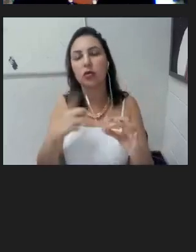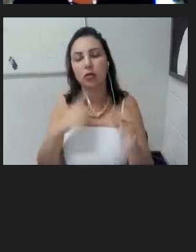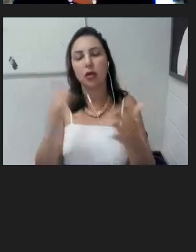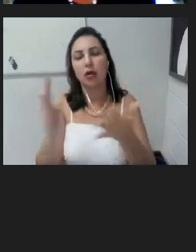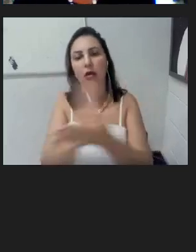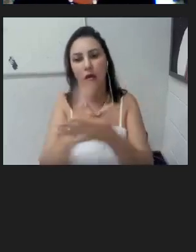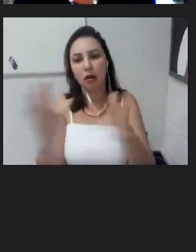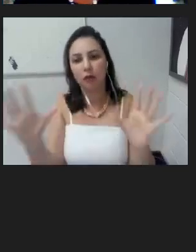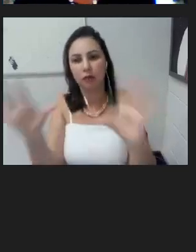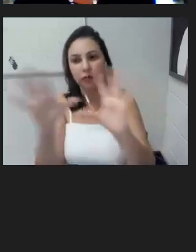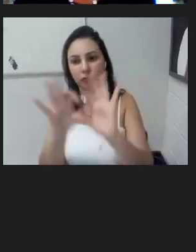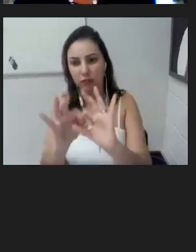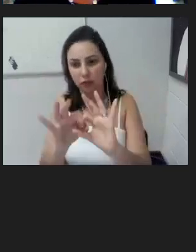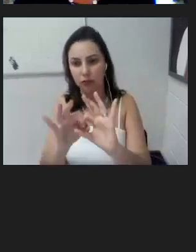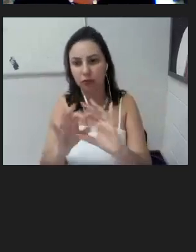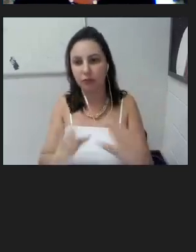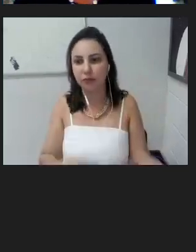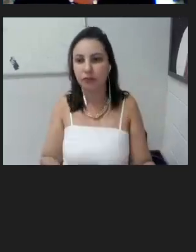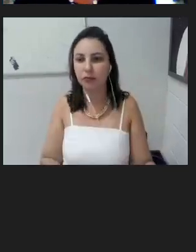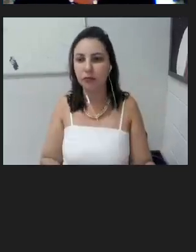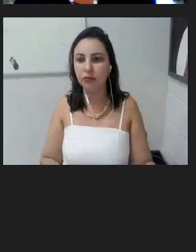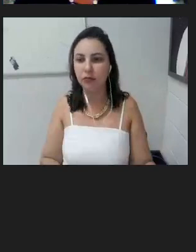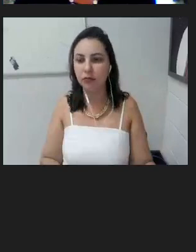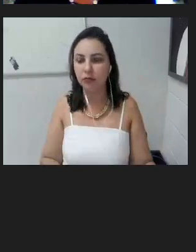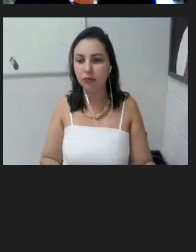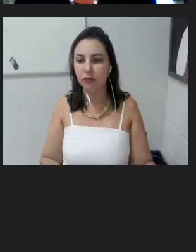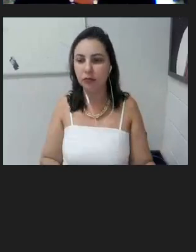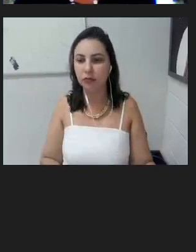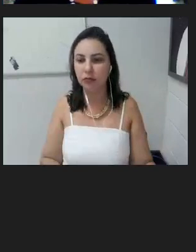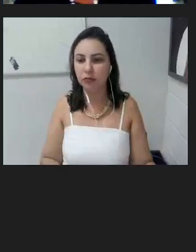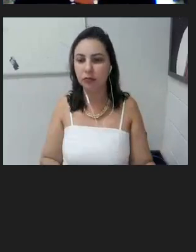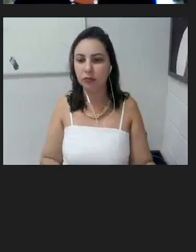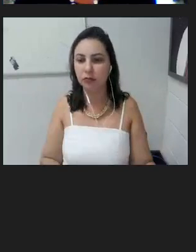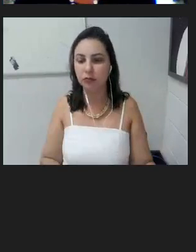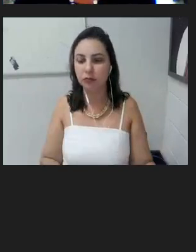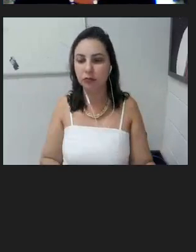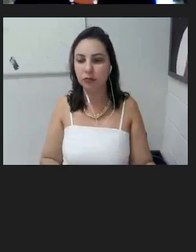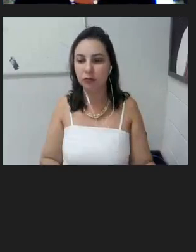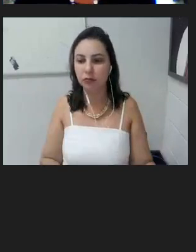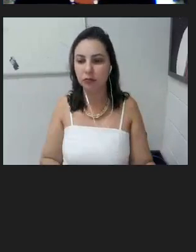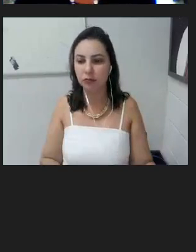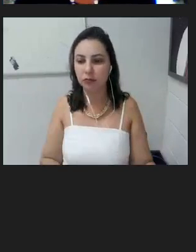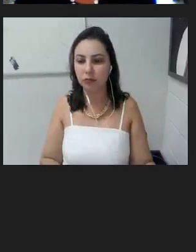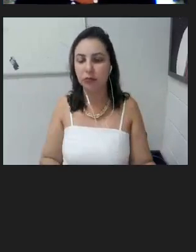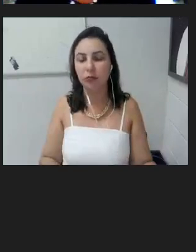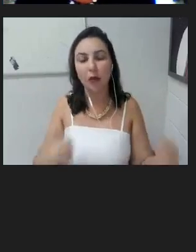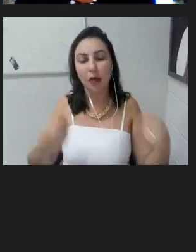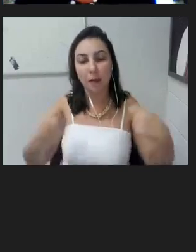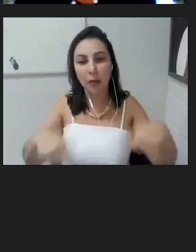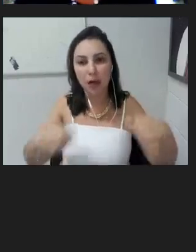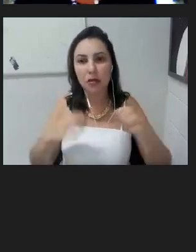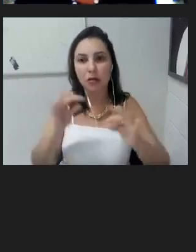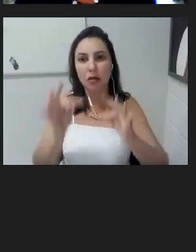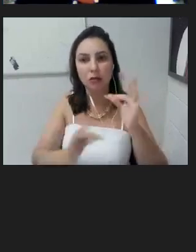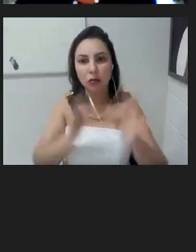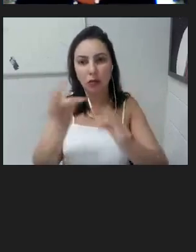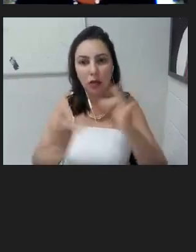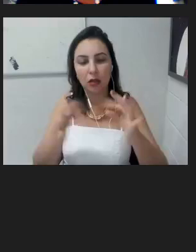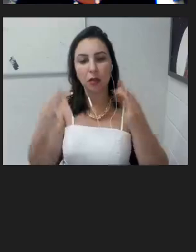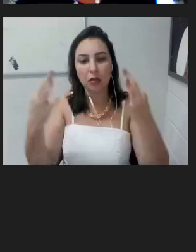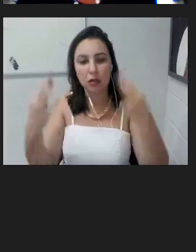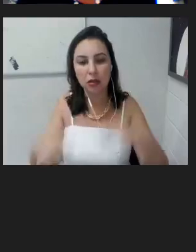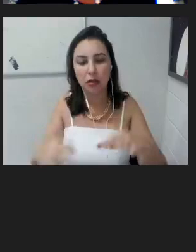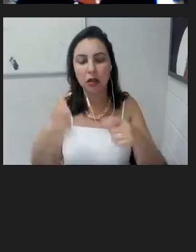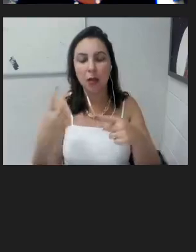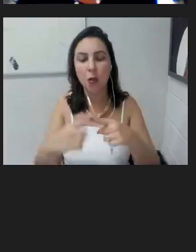é fundamental não minimizar, por isso o tratamento adequado, este